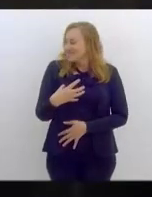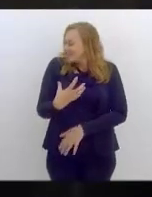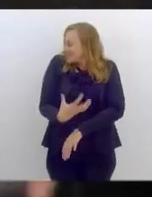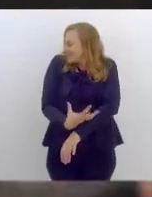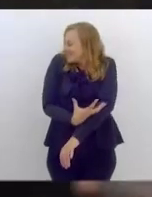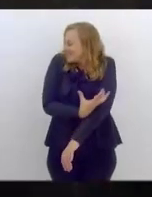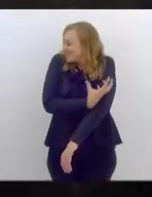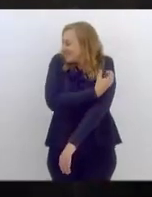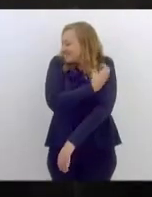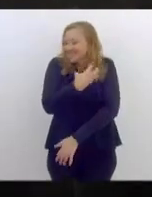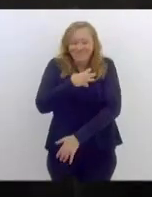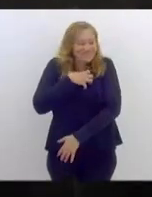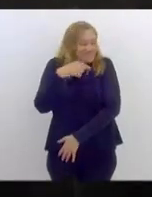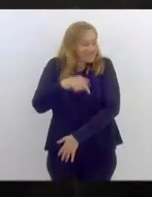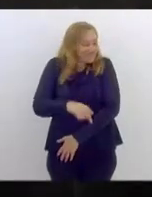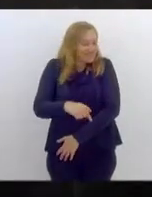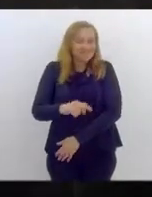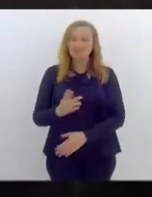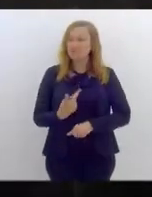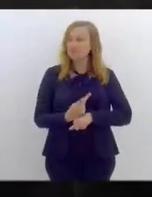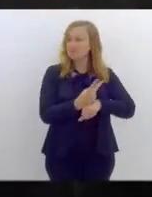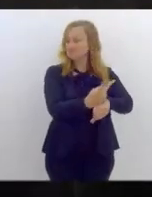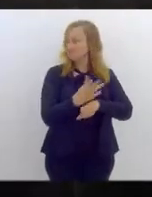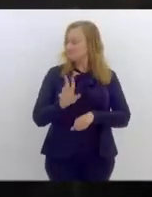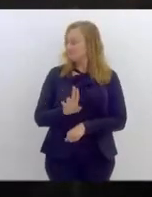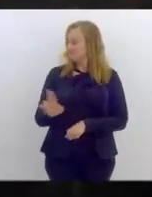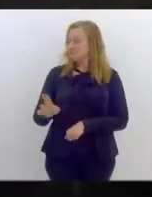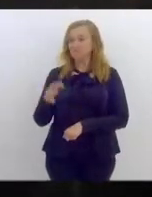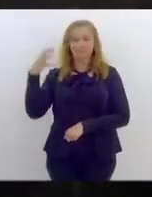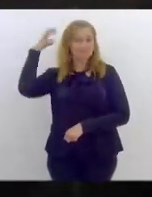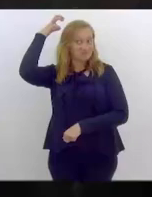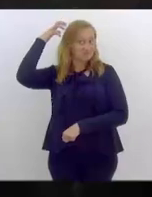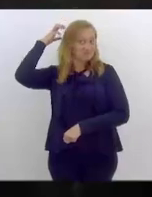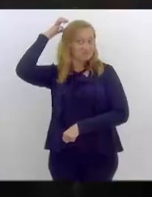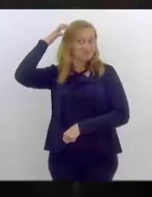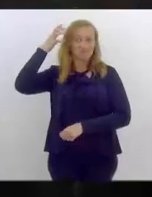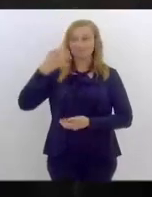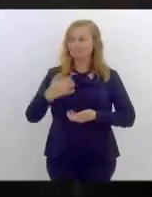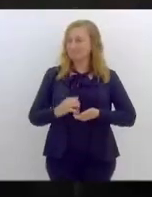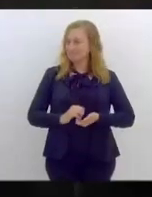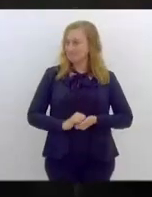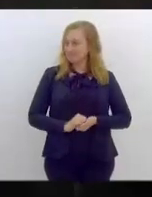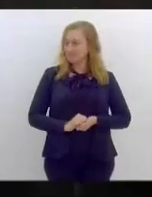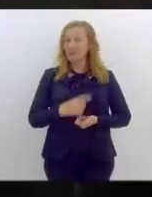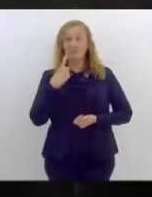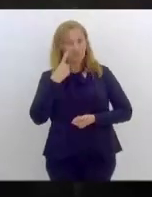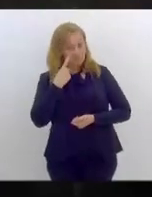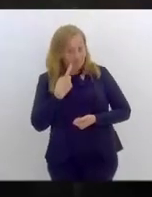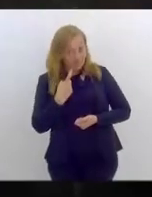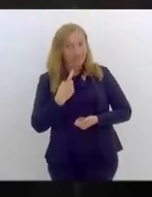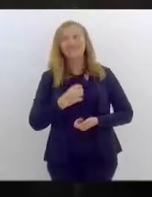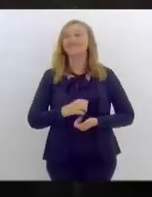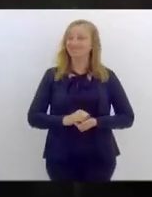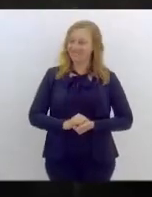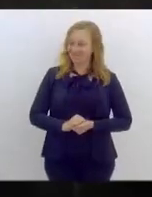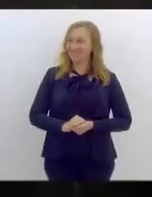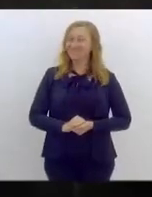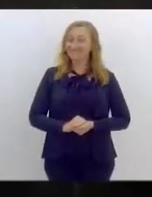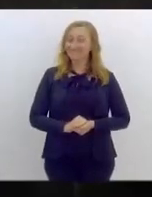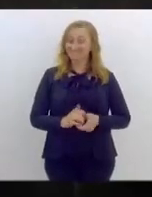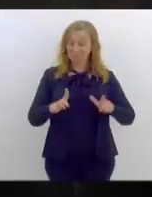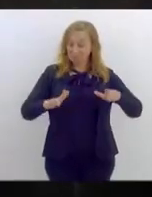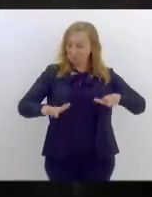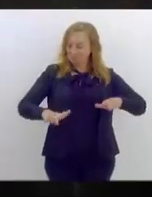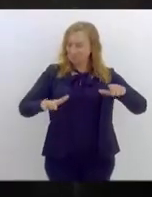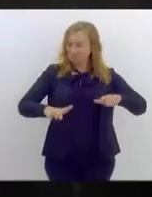aqui, né, recebendo um prêmio com o nome de Marielle Franco. Vejo assim, esse